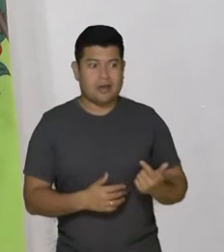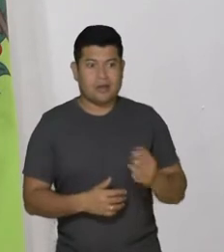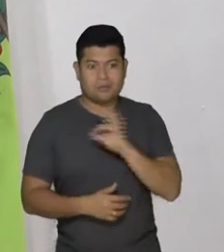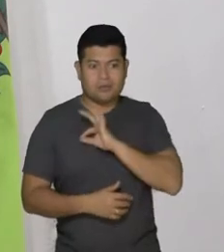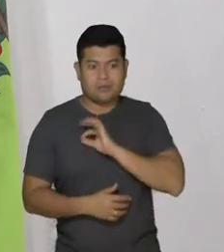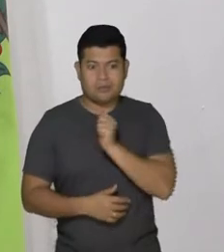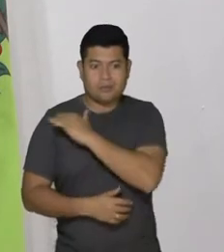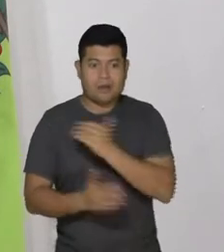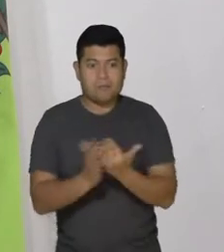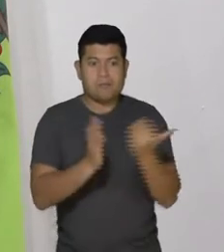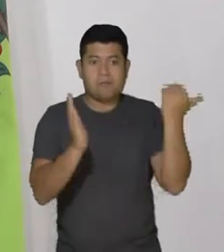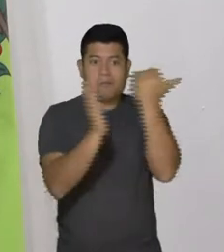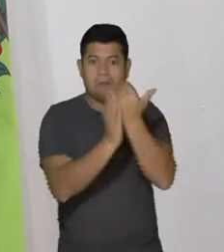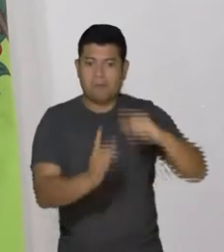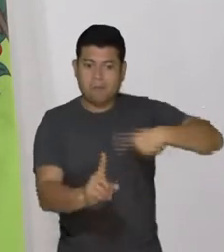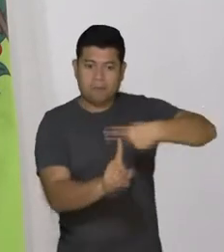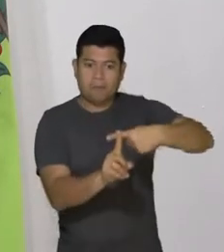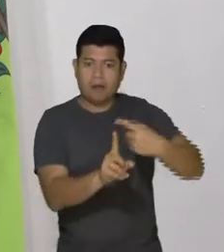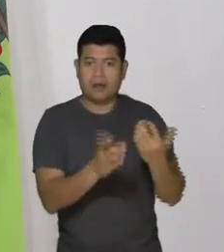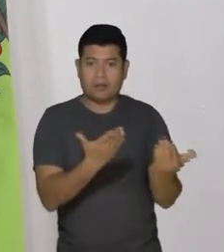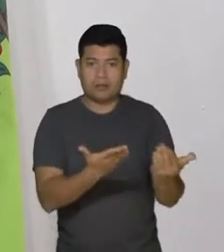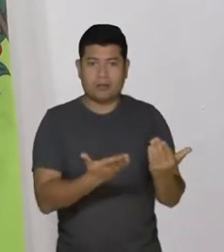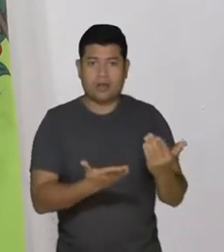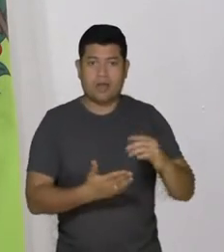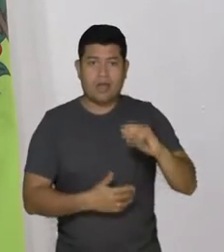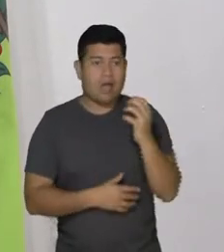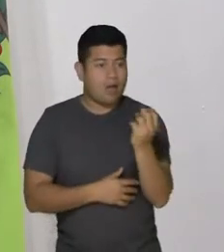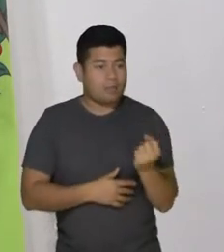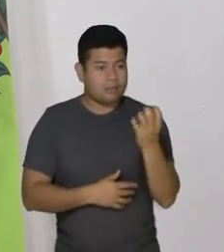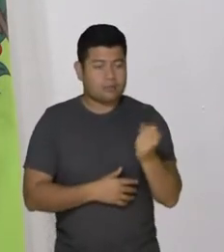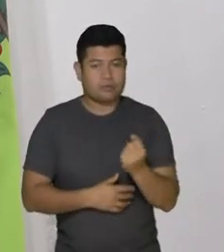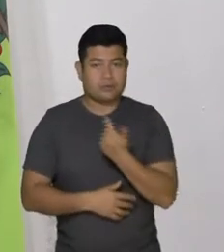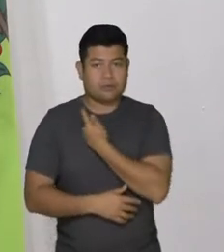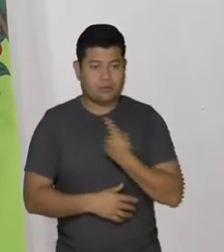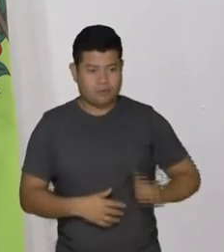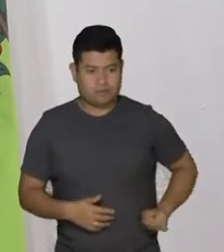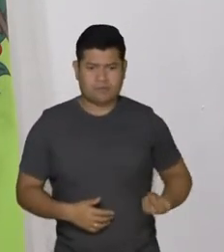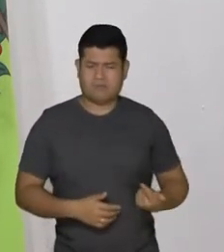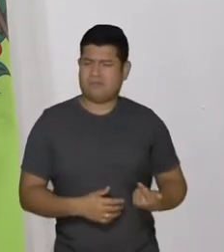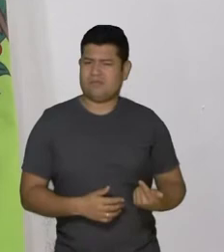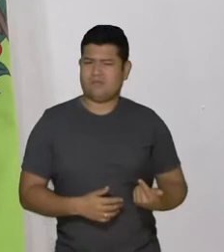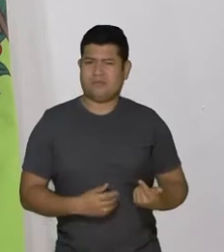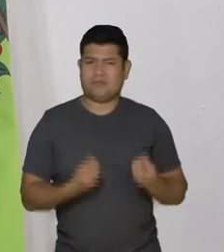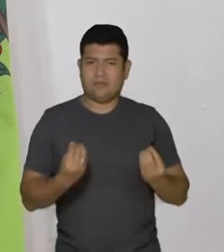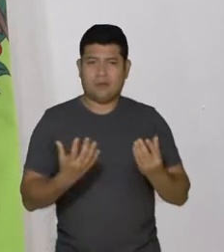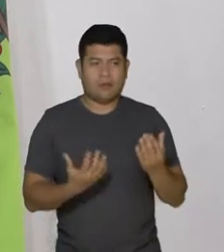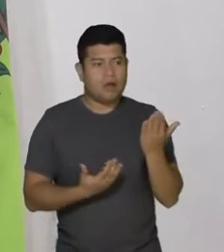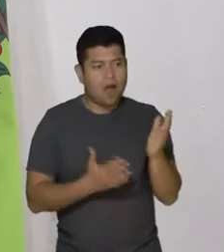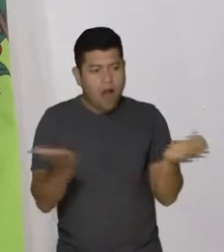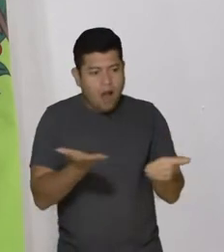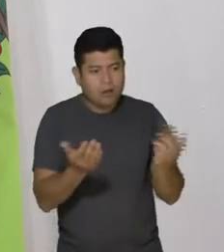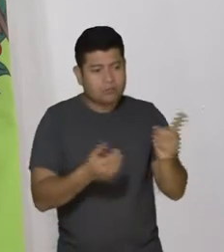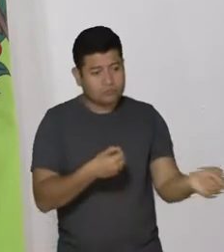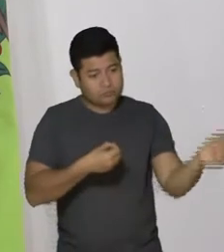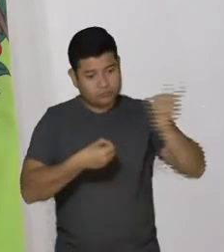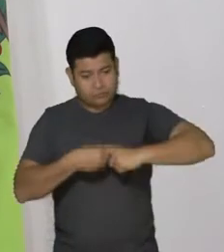não vai levar aposentadoria porque acabou até E você vai para casa